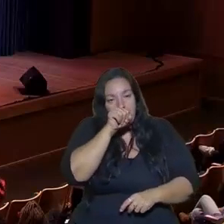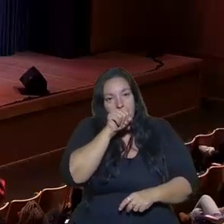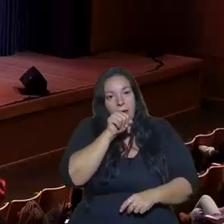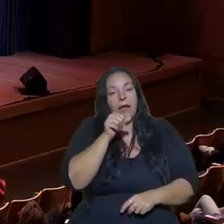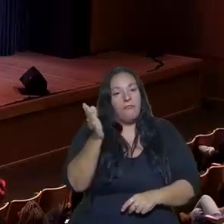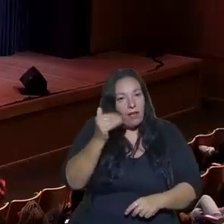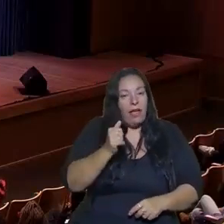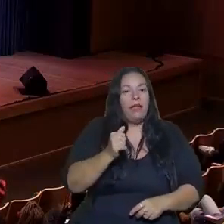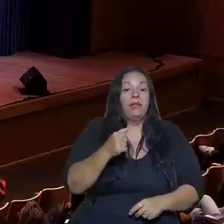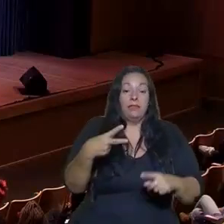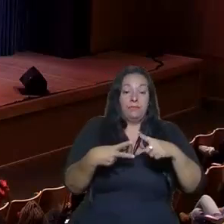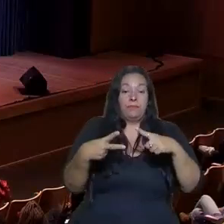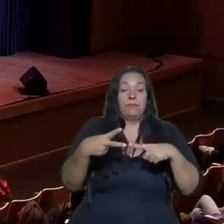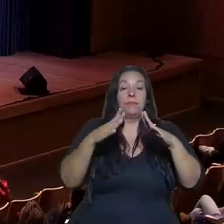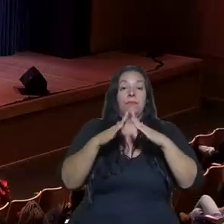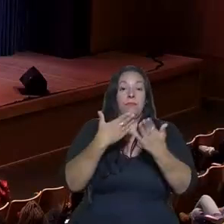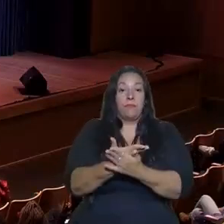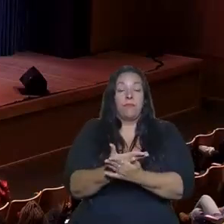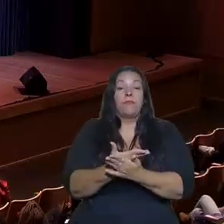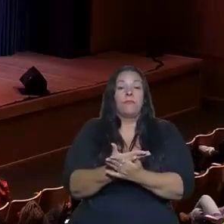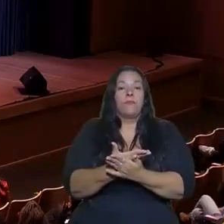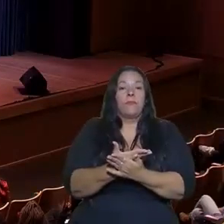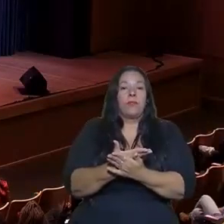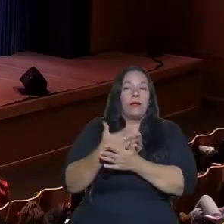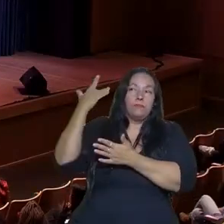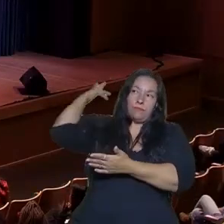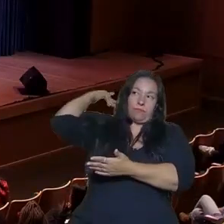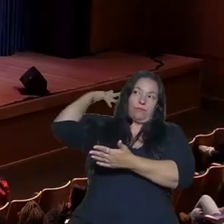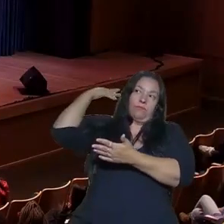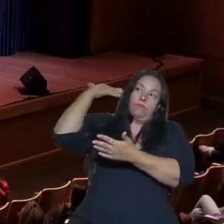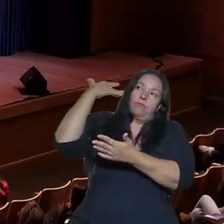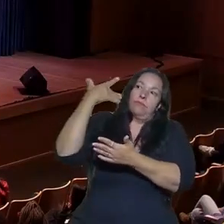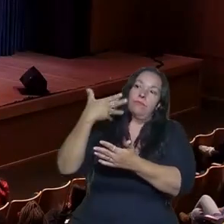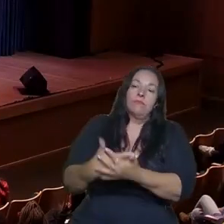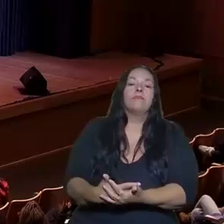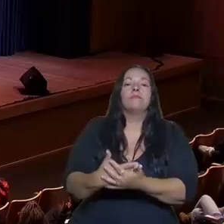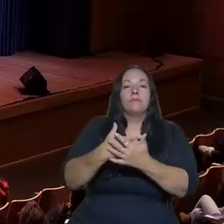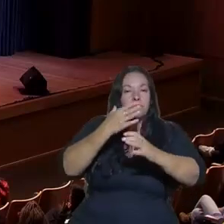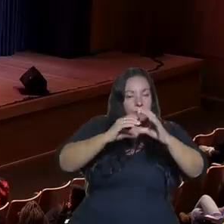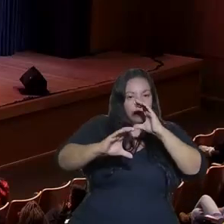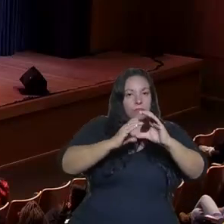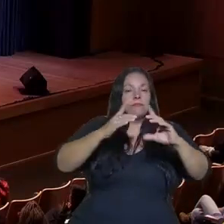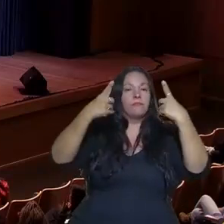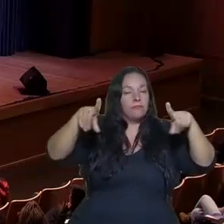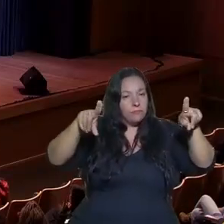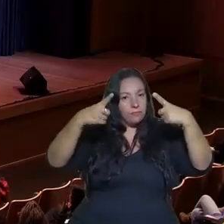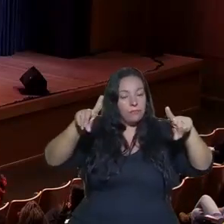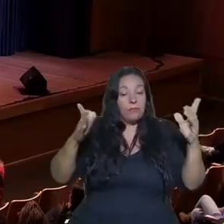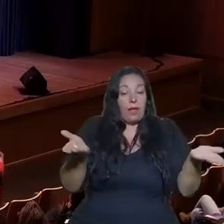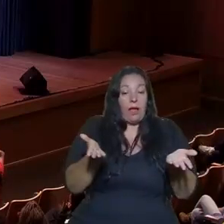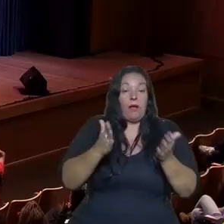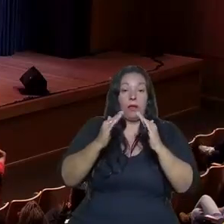duas escolas, elas trazem consigo as musicalidades. Morando em São Paulo, eu